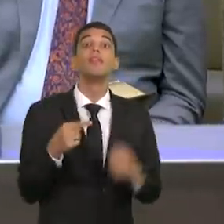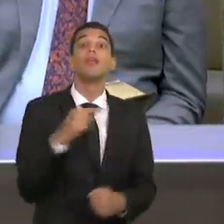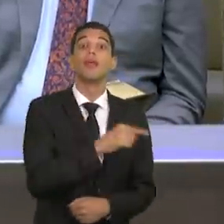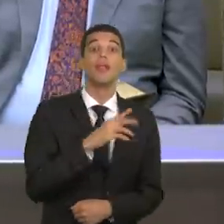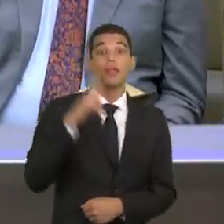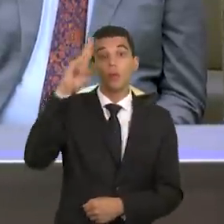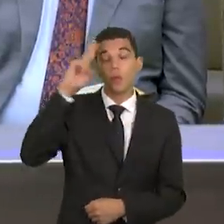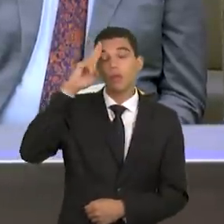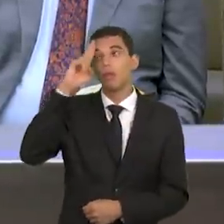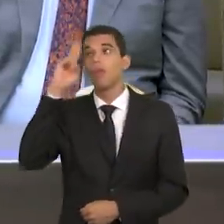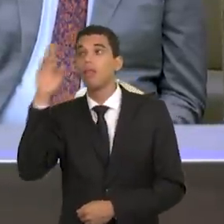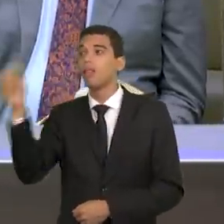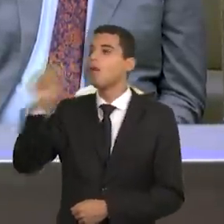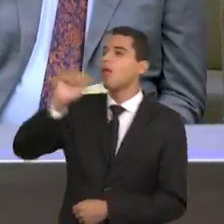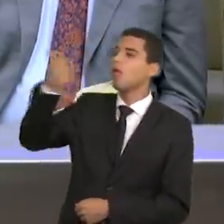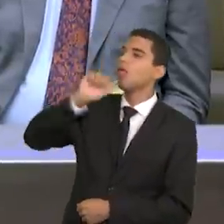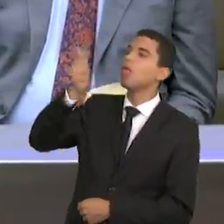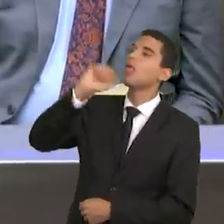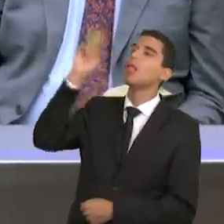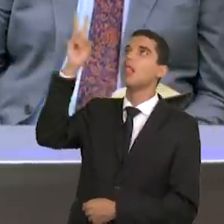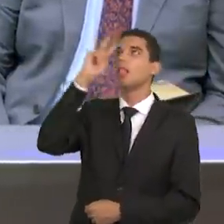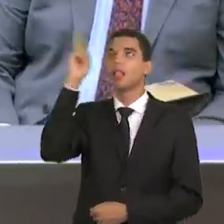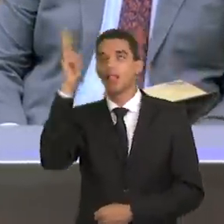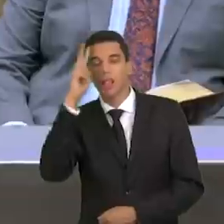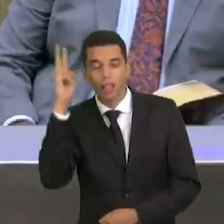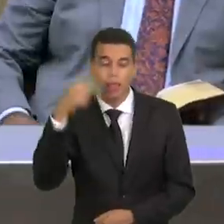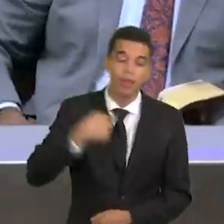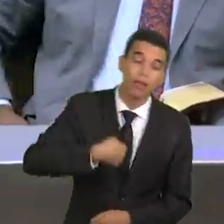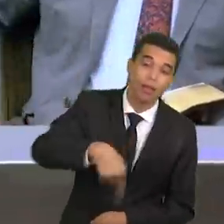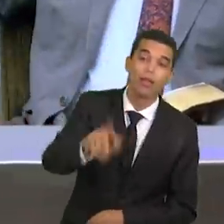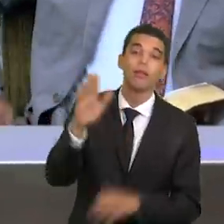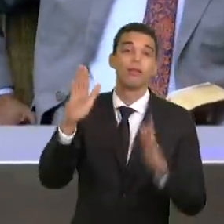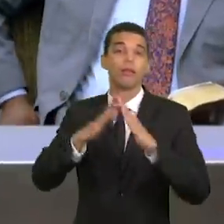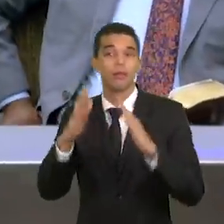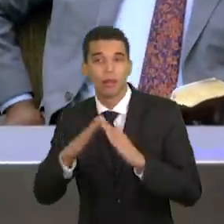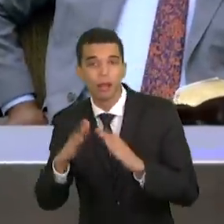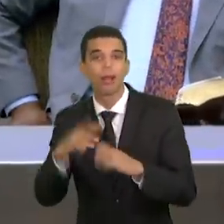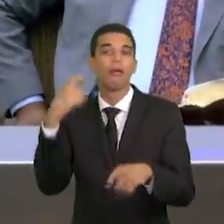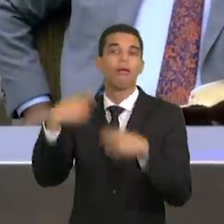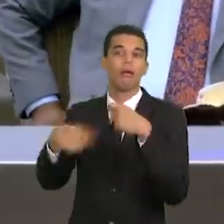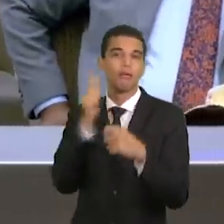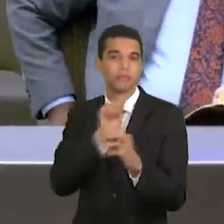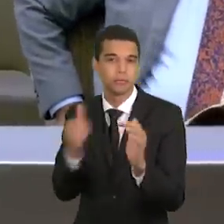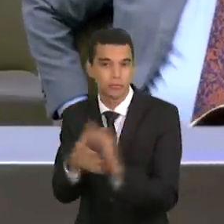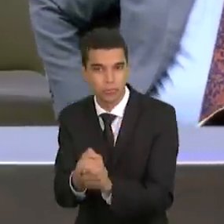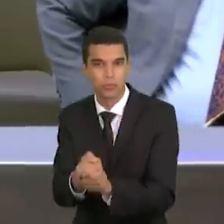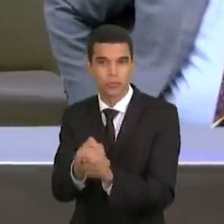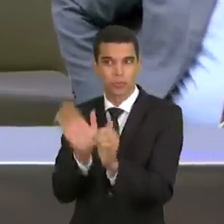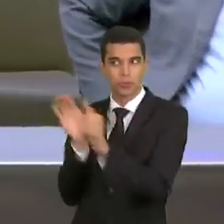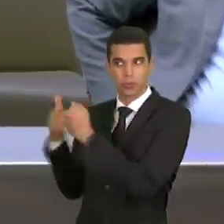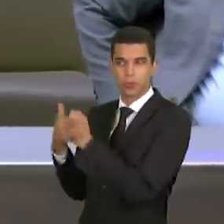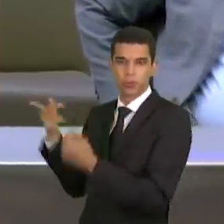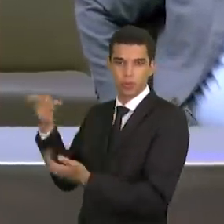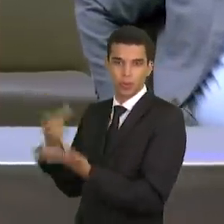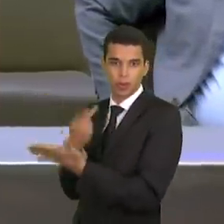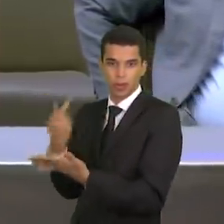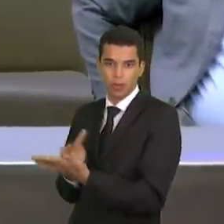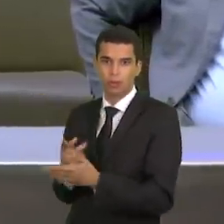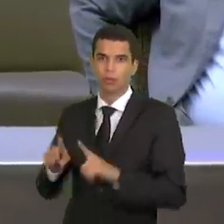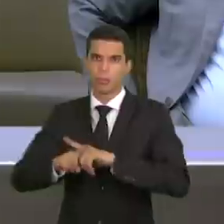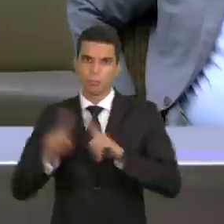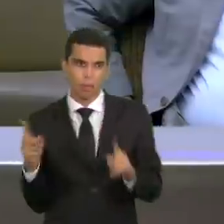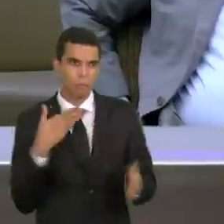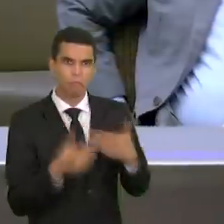casa, para assumir o erro de Davi. Mas até embriagado o cabra tinha compromisso,